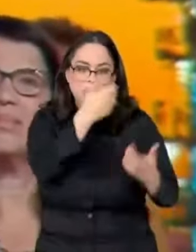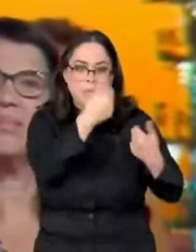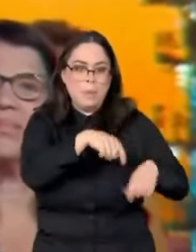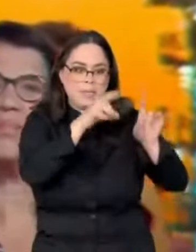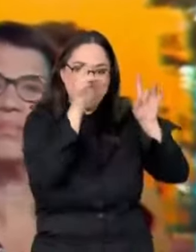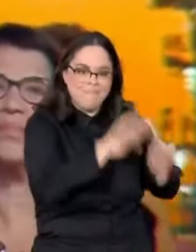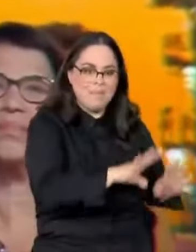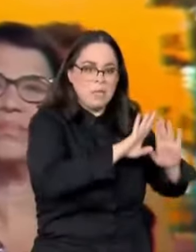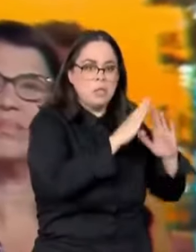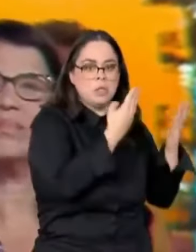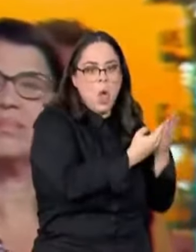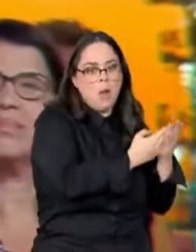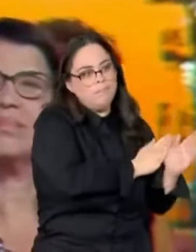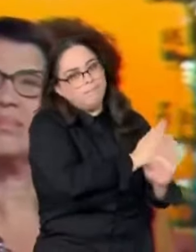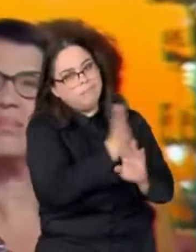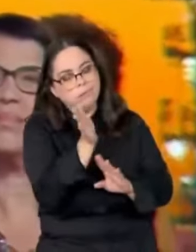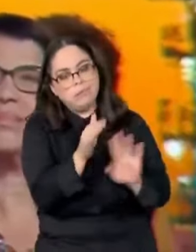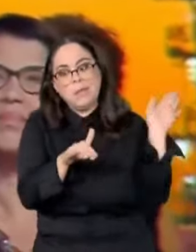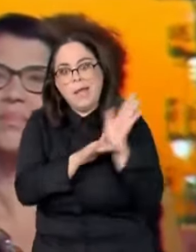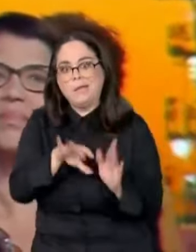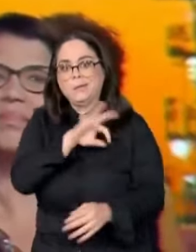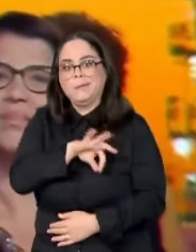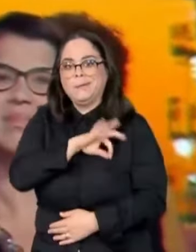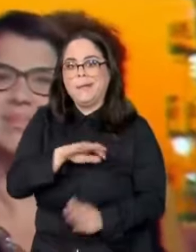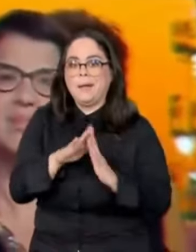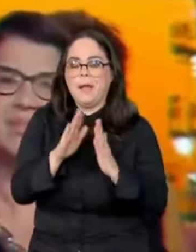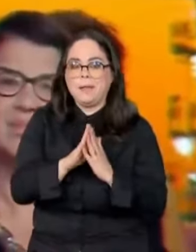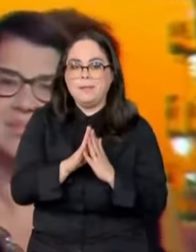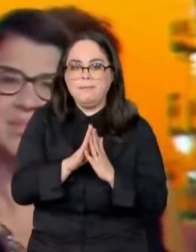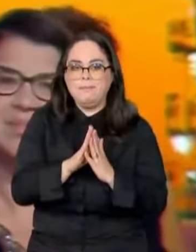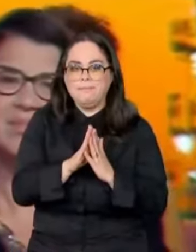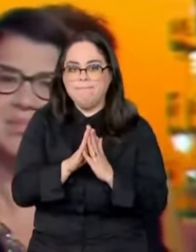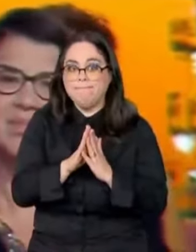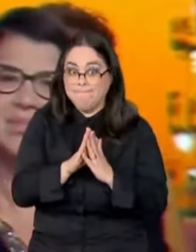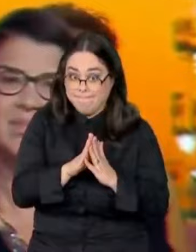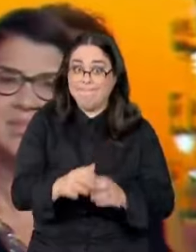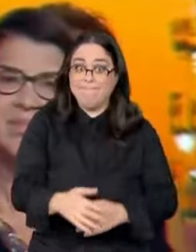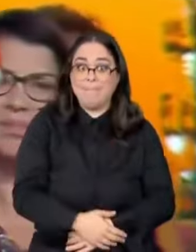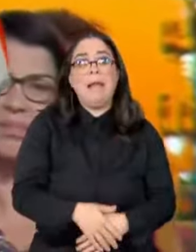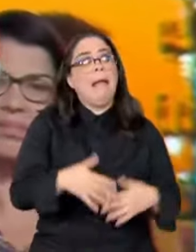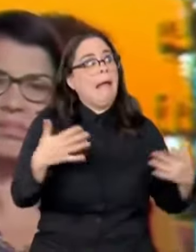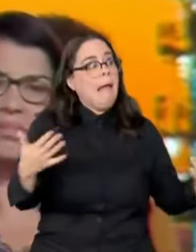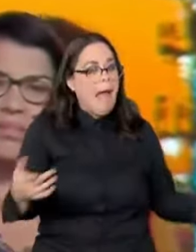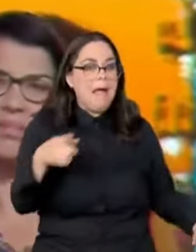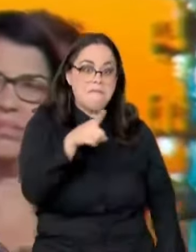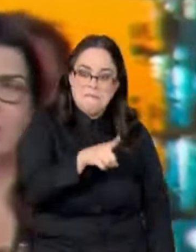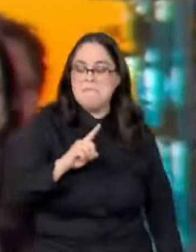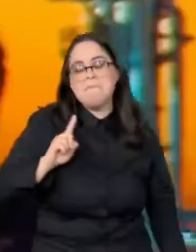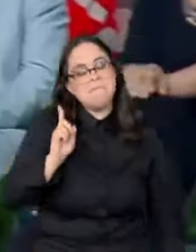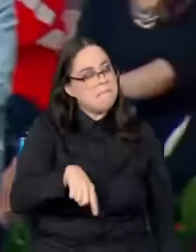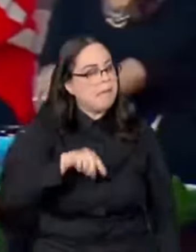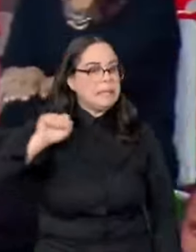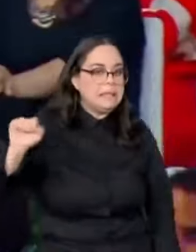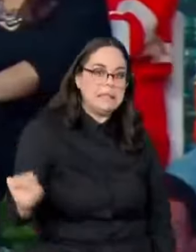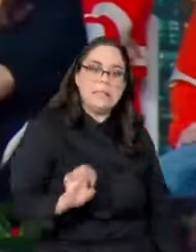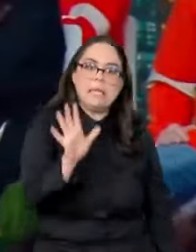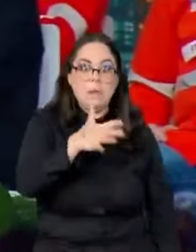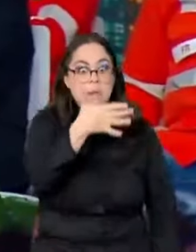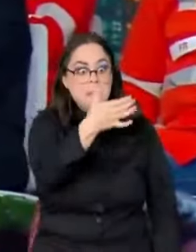desista da escola para poder ajudar o orçamento familiar? Ah, mas vai custar caro, vai custar